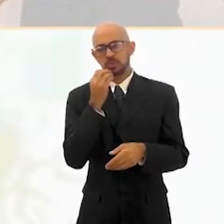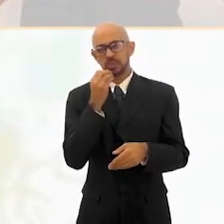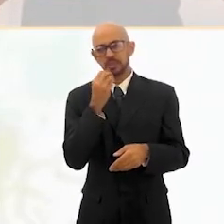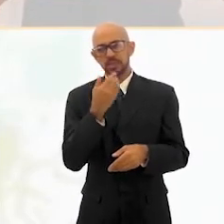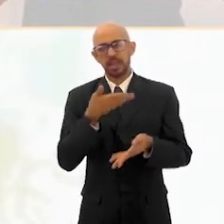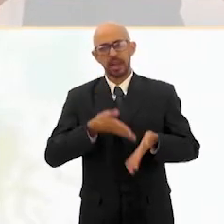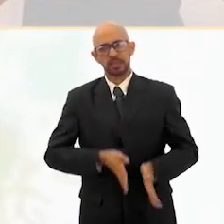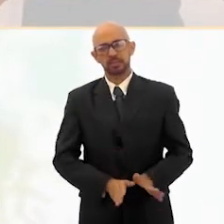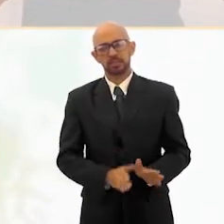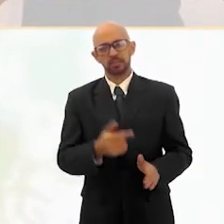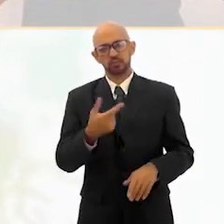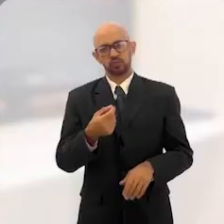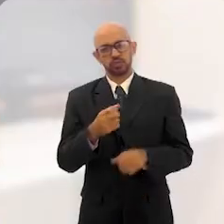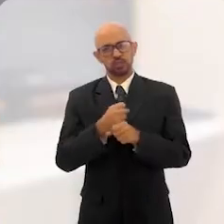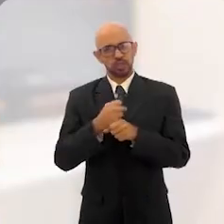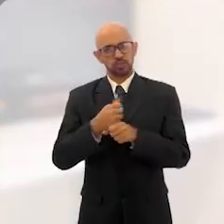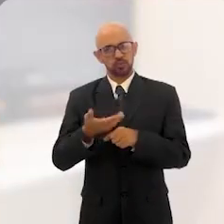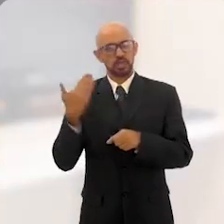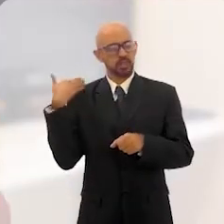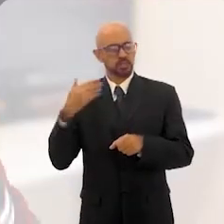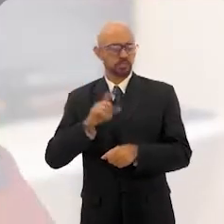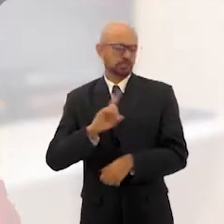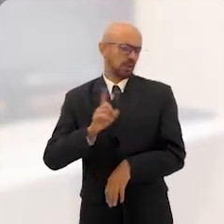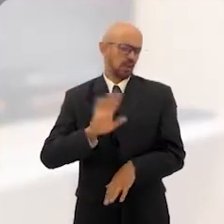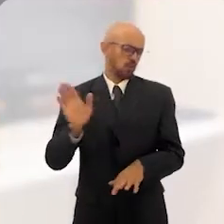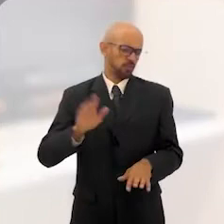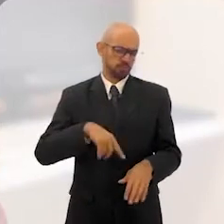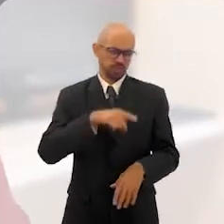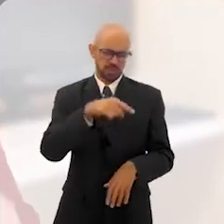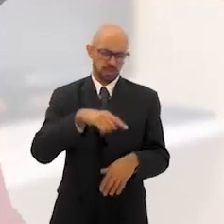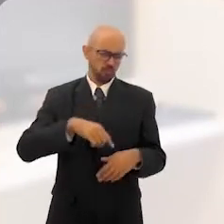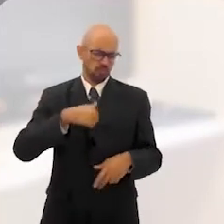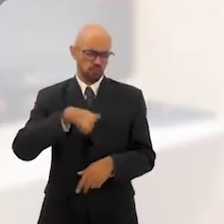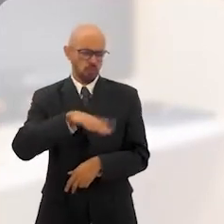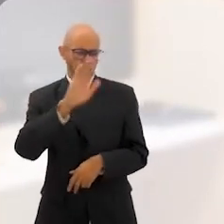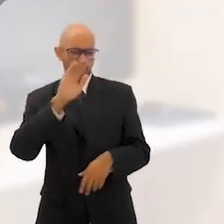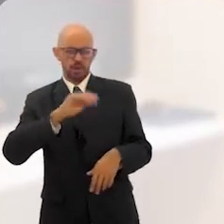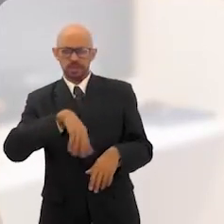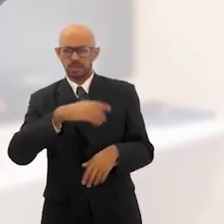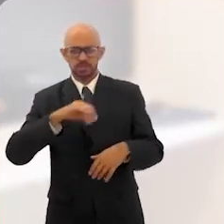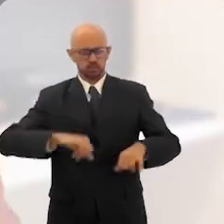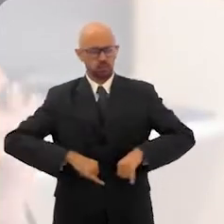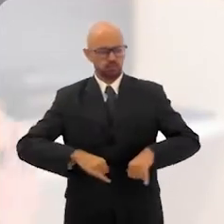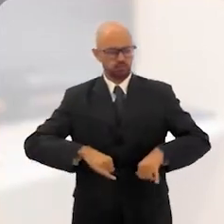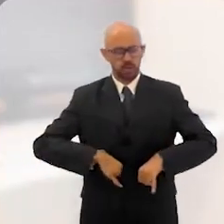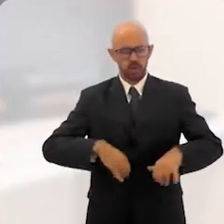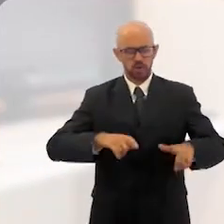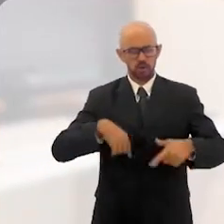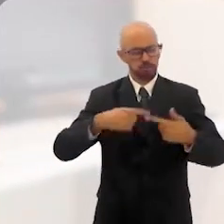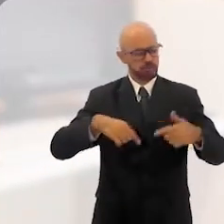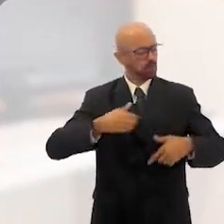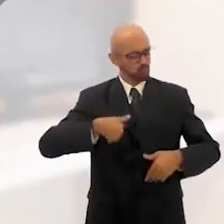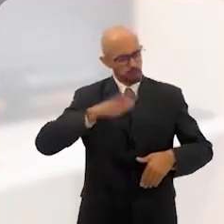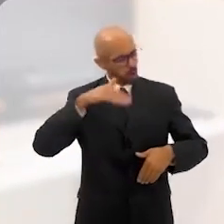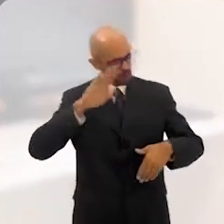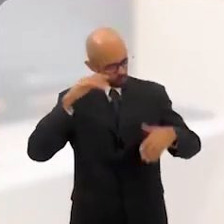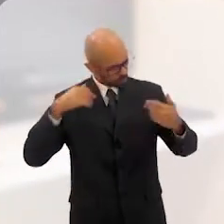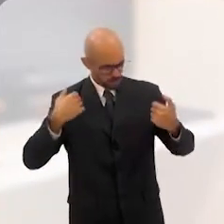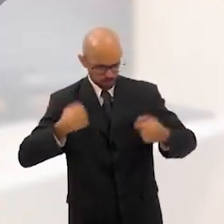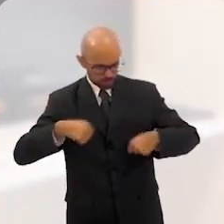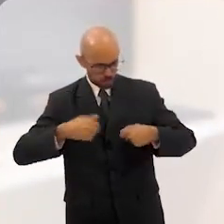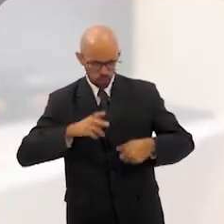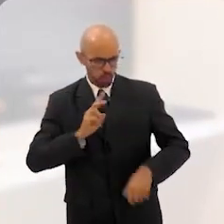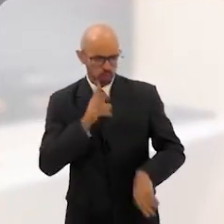anos antes? E etc e tal. Não, você esteve lá na sua dor e depois falou assim: vambora entender o que